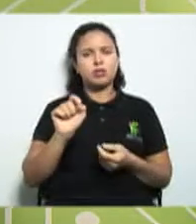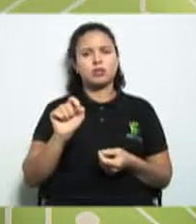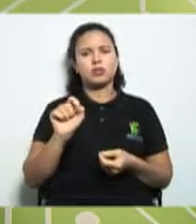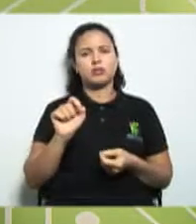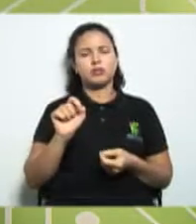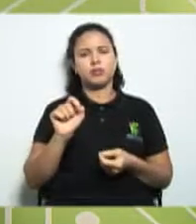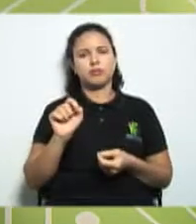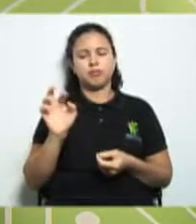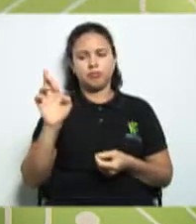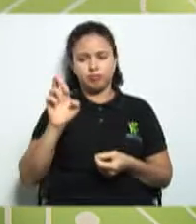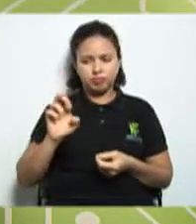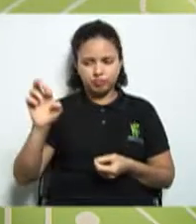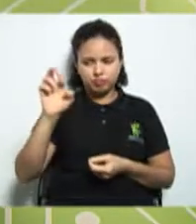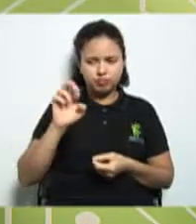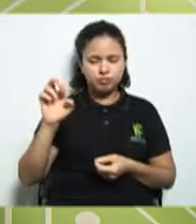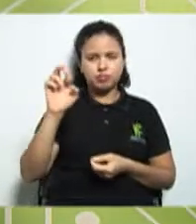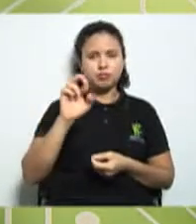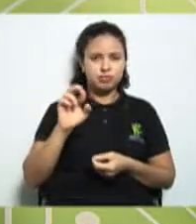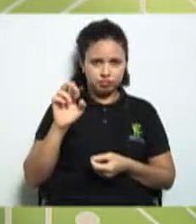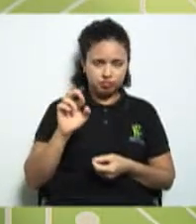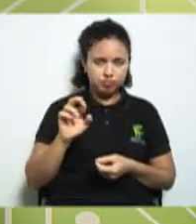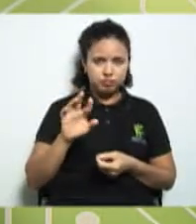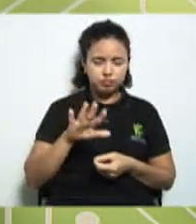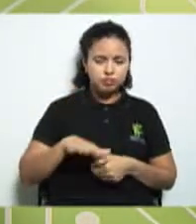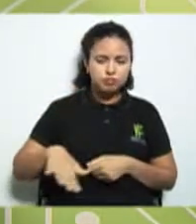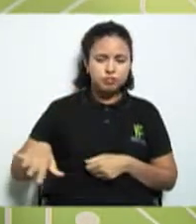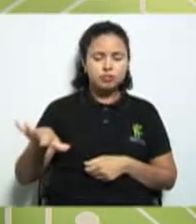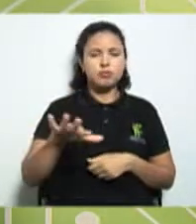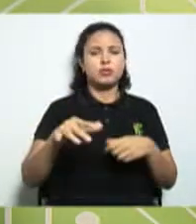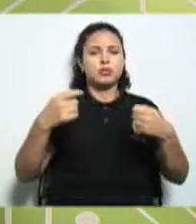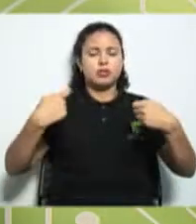uma realidade observável. Isso surge de uma